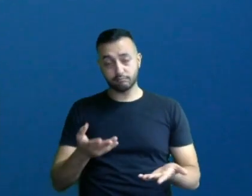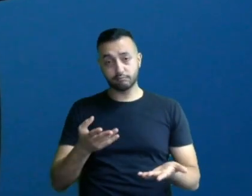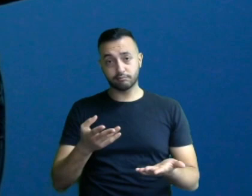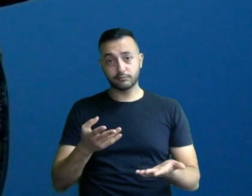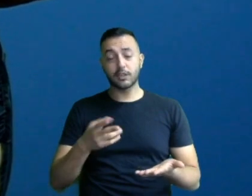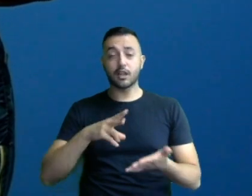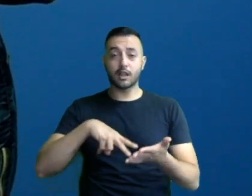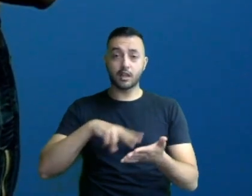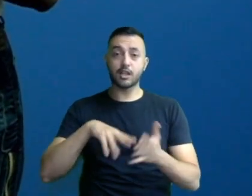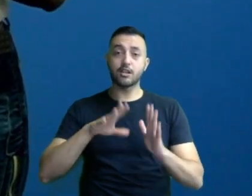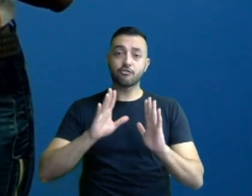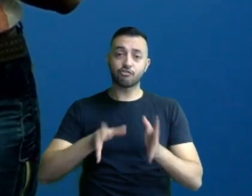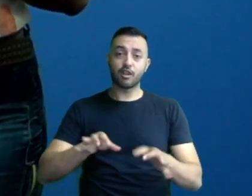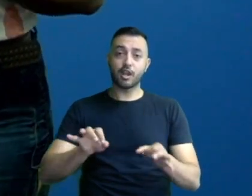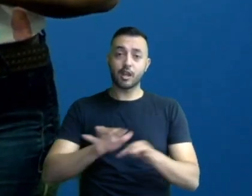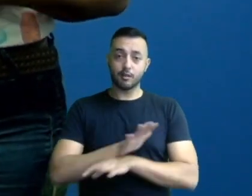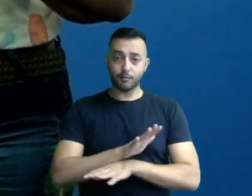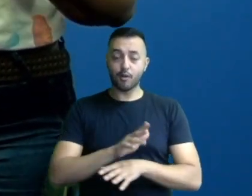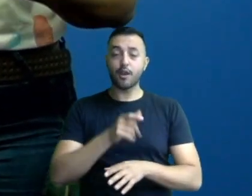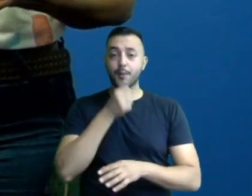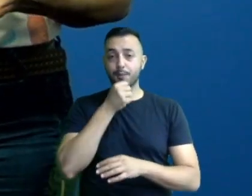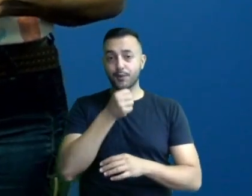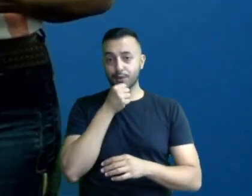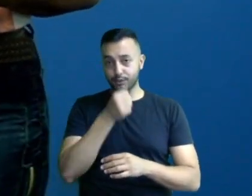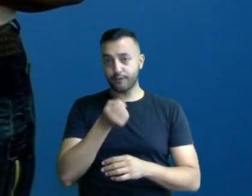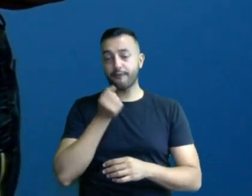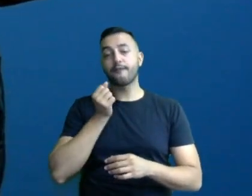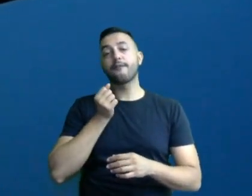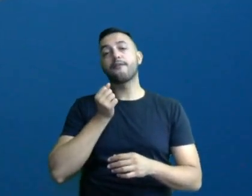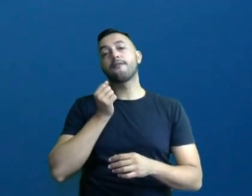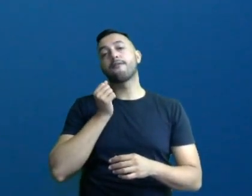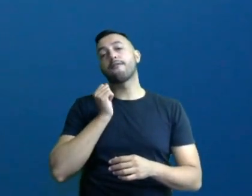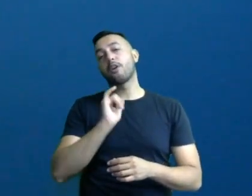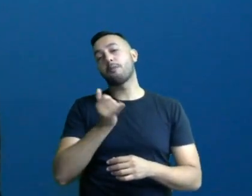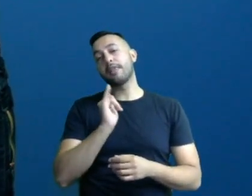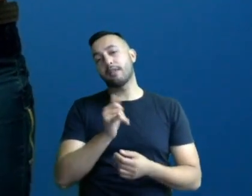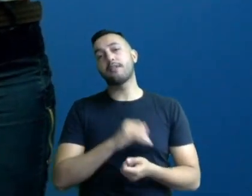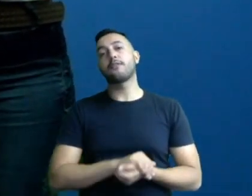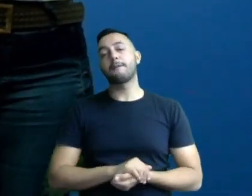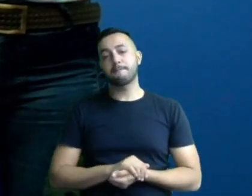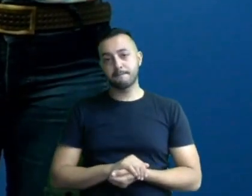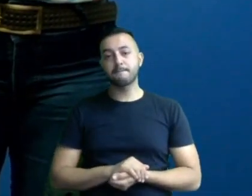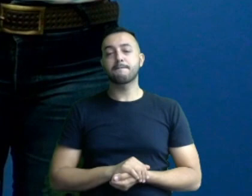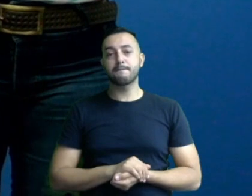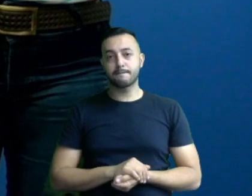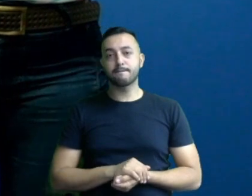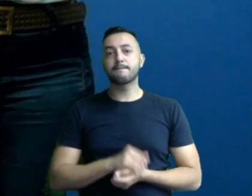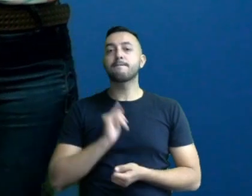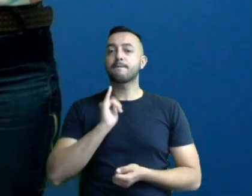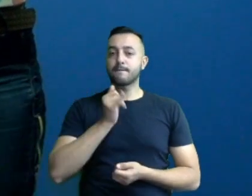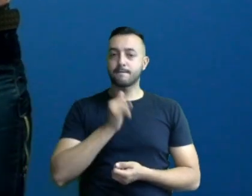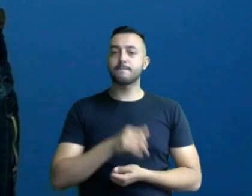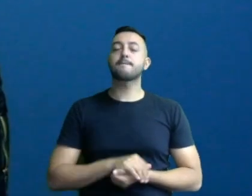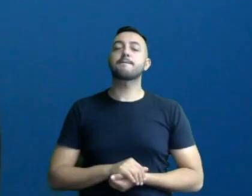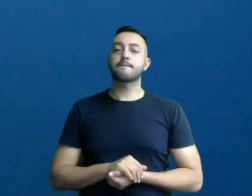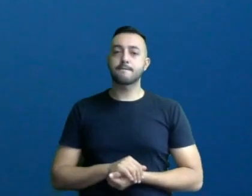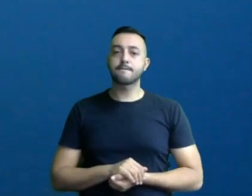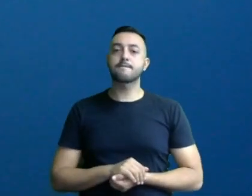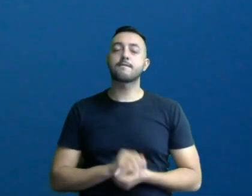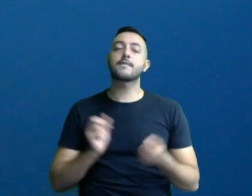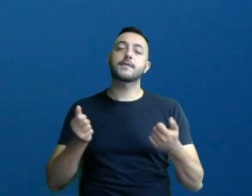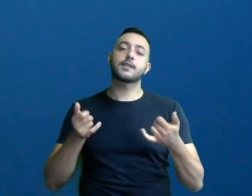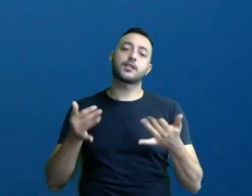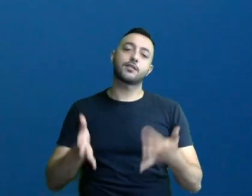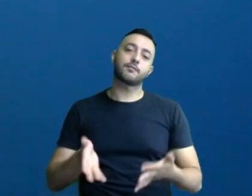de ler é uma reportagem informativa, tá certo? É uma reportagem informativa, que